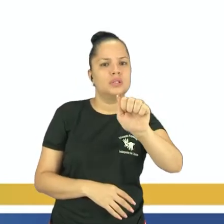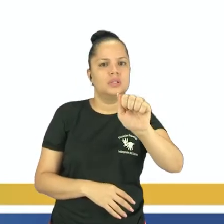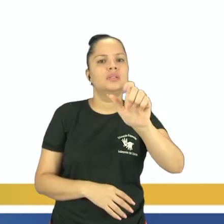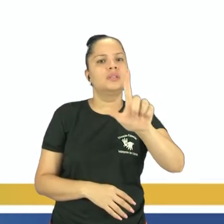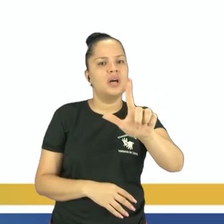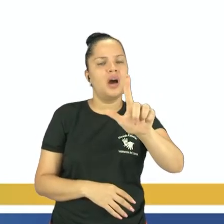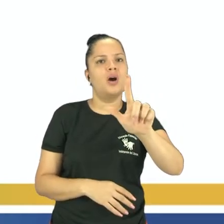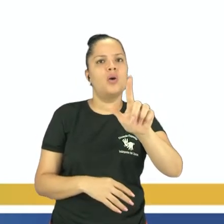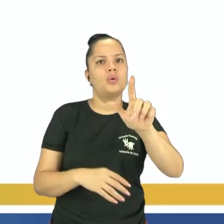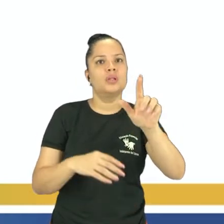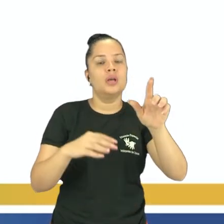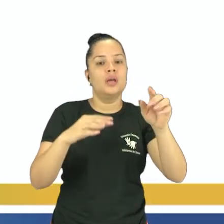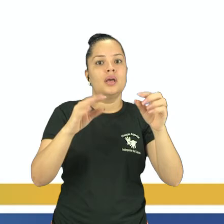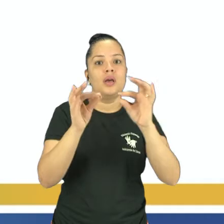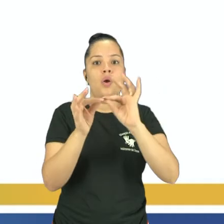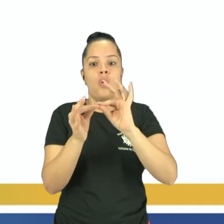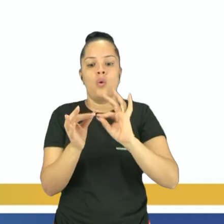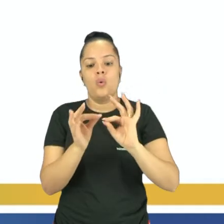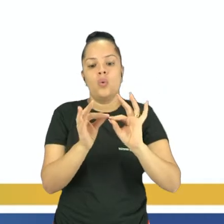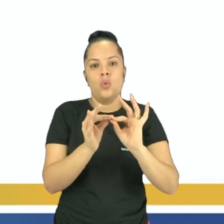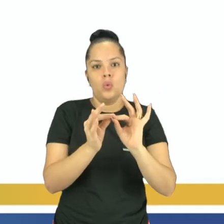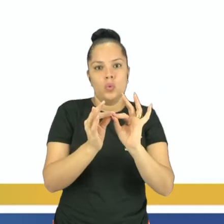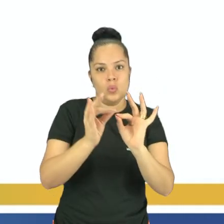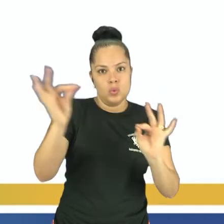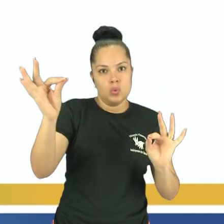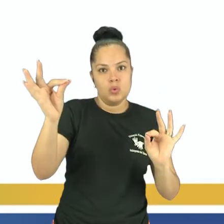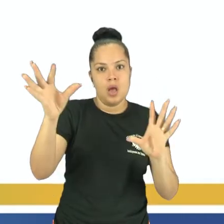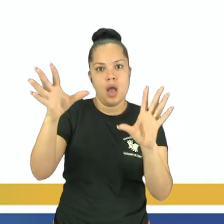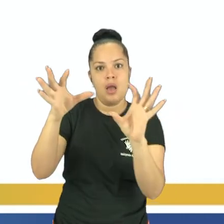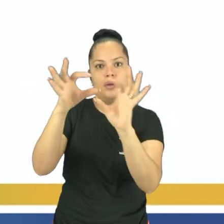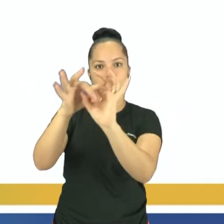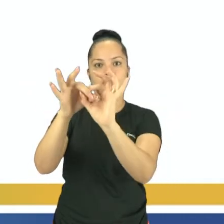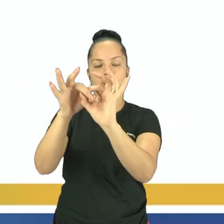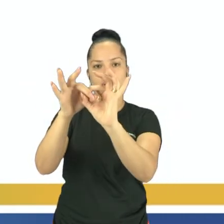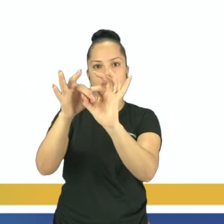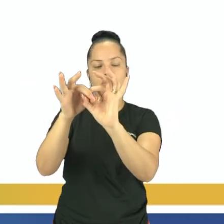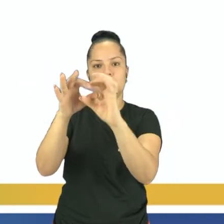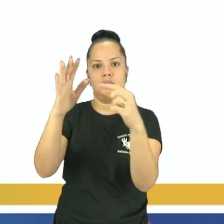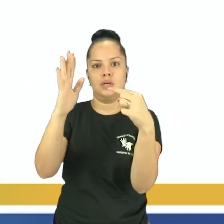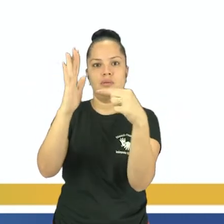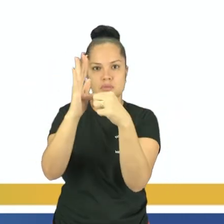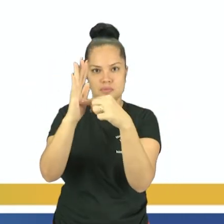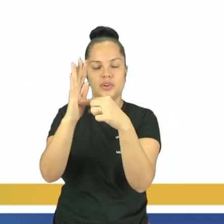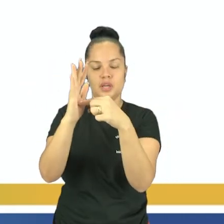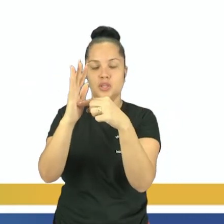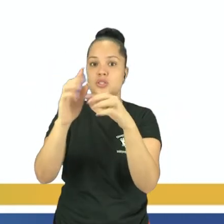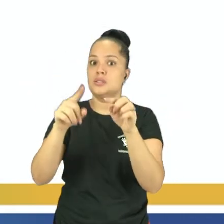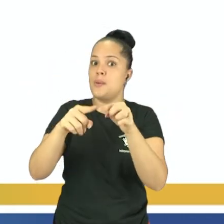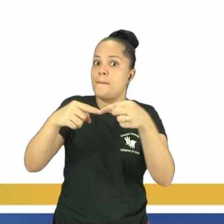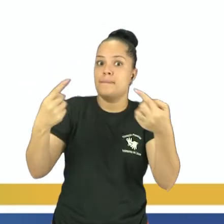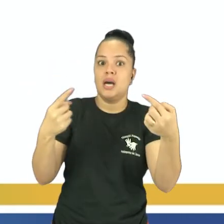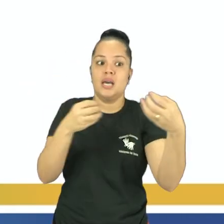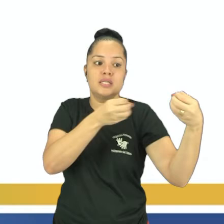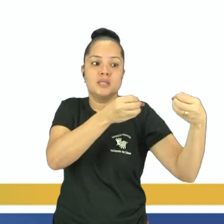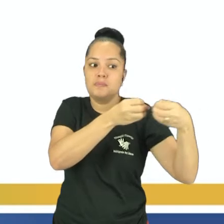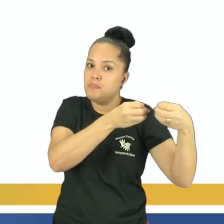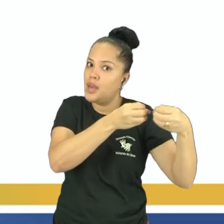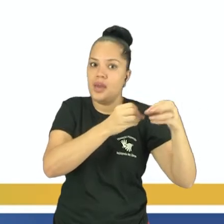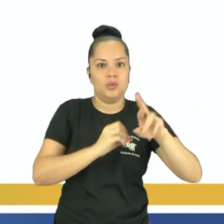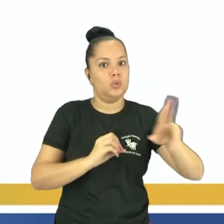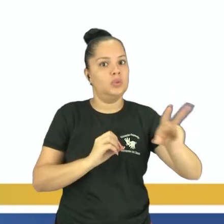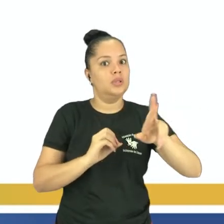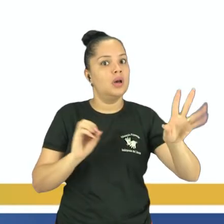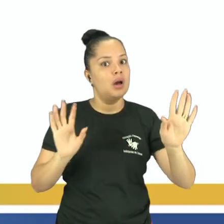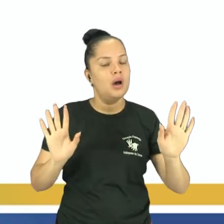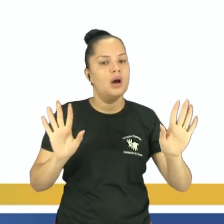unir dois vértices que não são consecutivos, ou seja, vértices que não estão um ao lado do outro, né? Ou seja,